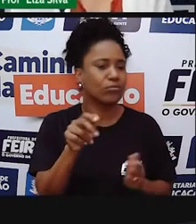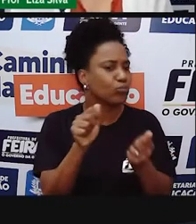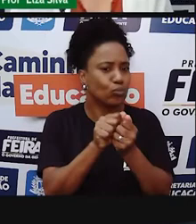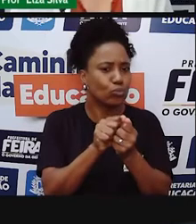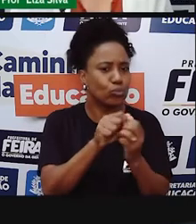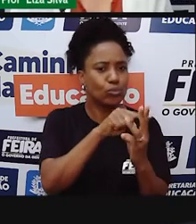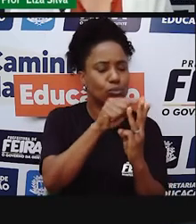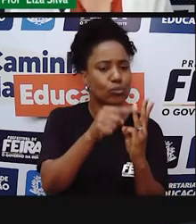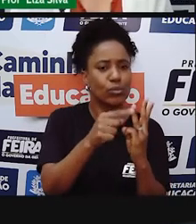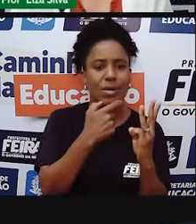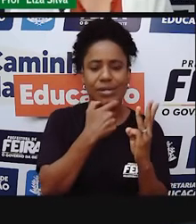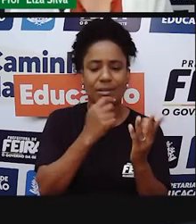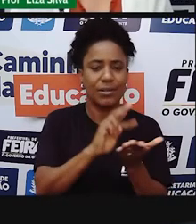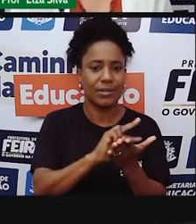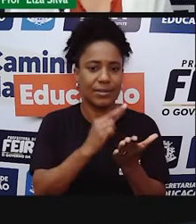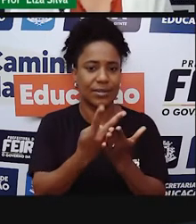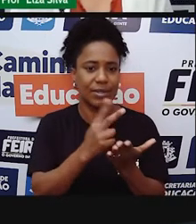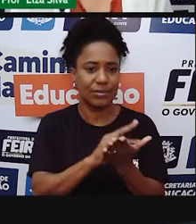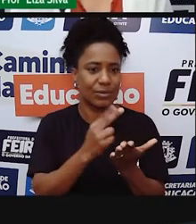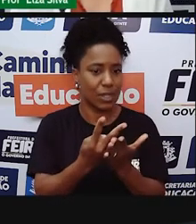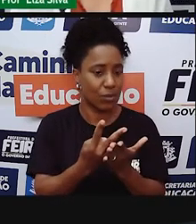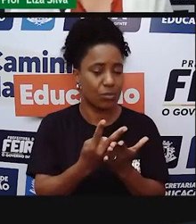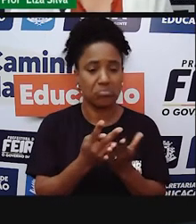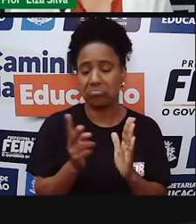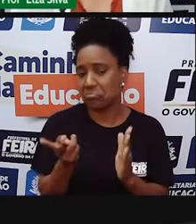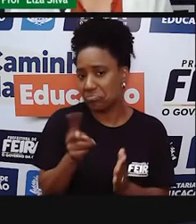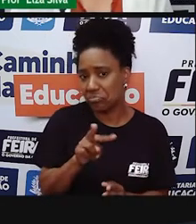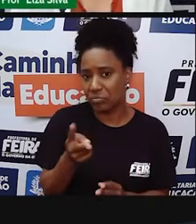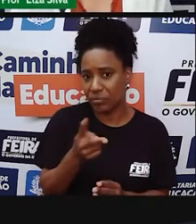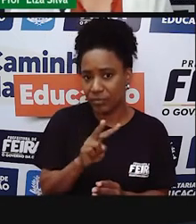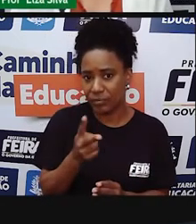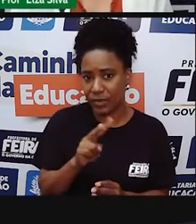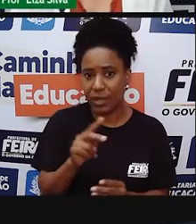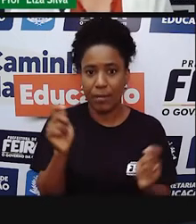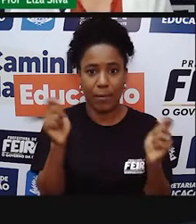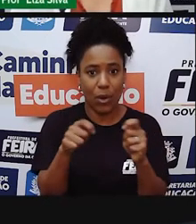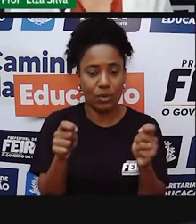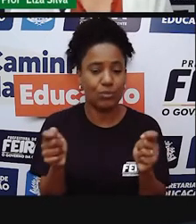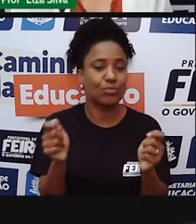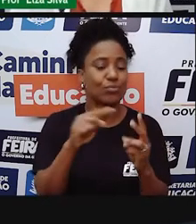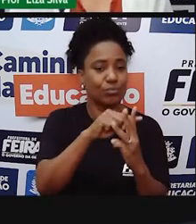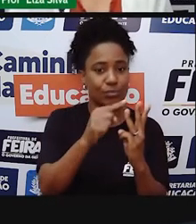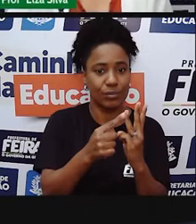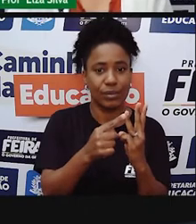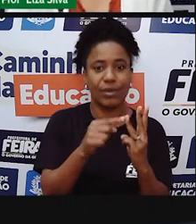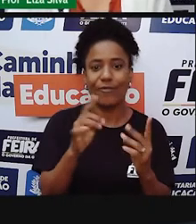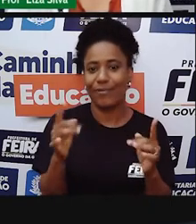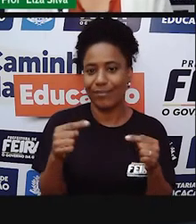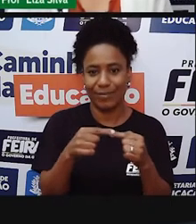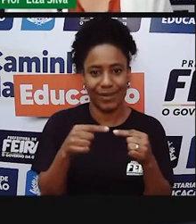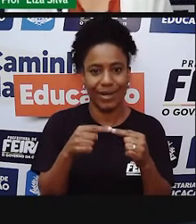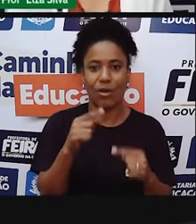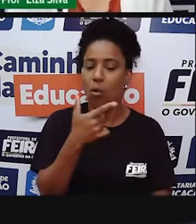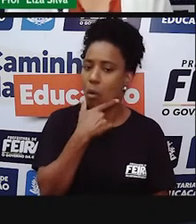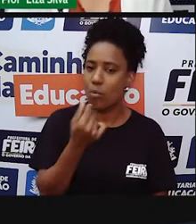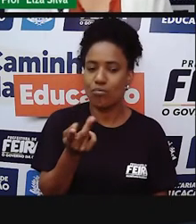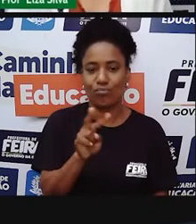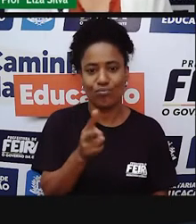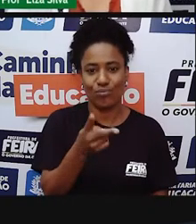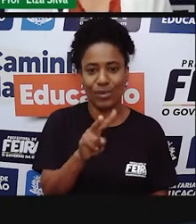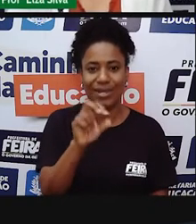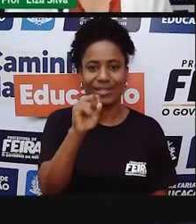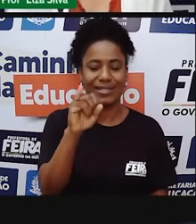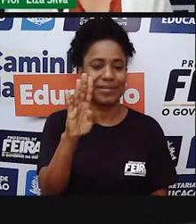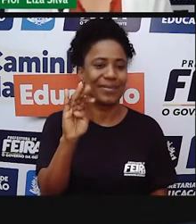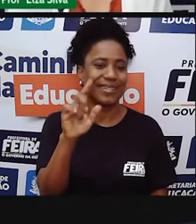né? Sem distinção de sexo. Você vai dizer siblings. Siblings. São irmãos no geral, tá bom?